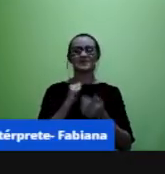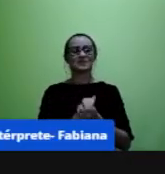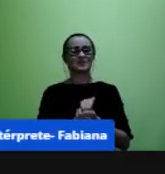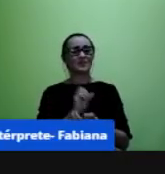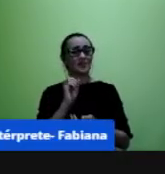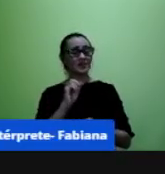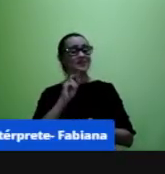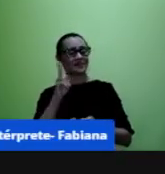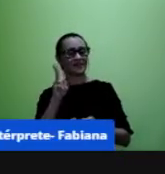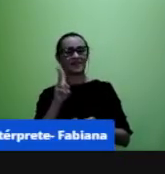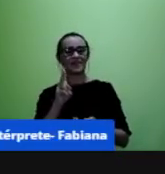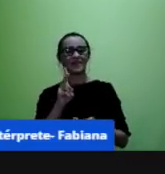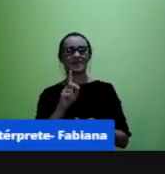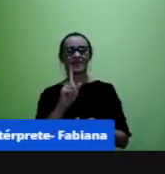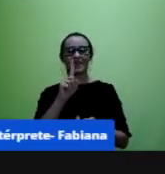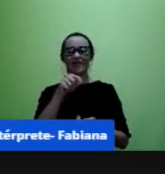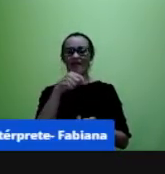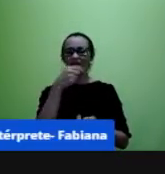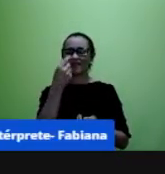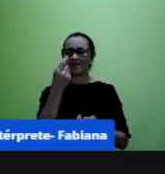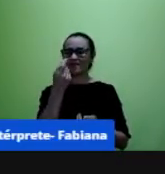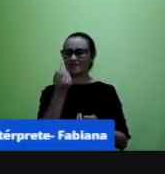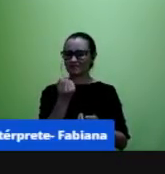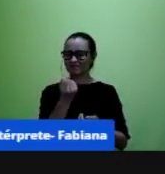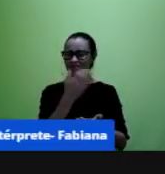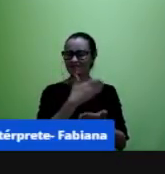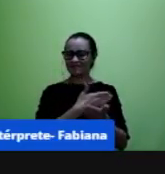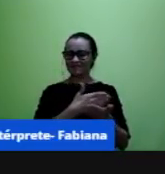Ok, depois da vinheta a gente começa.